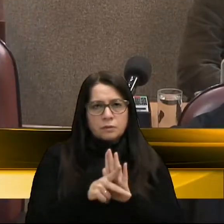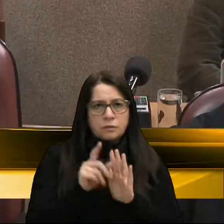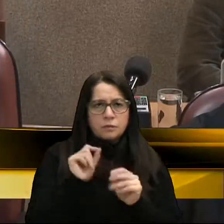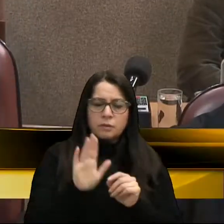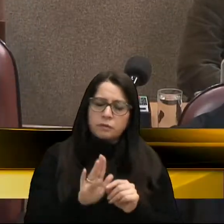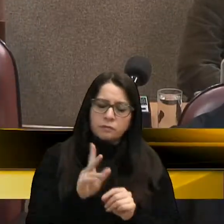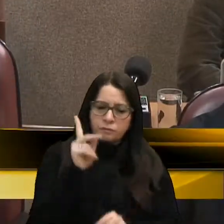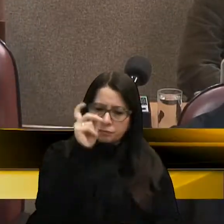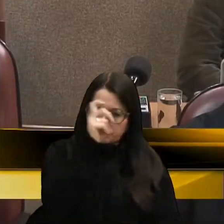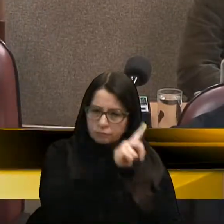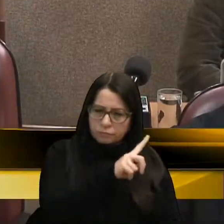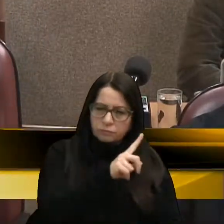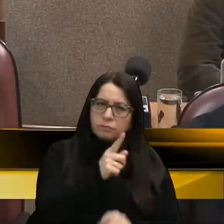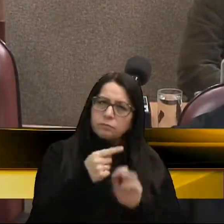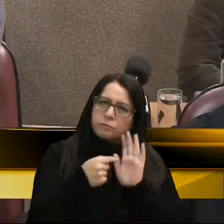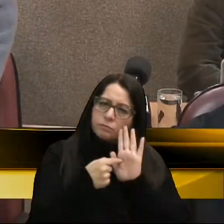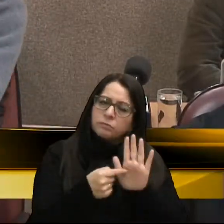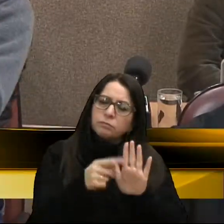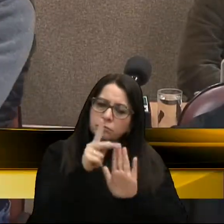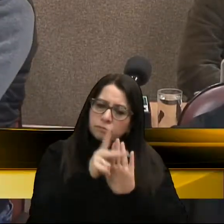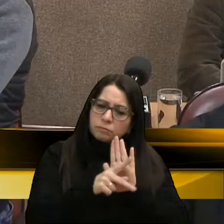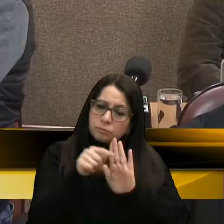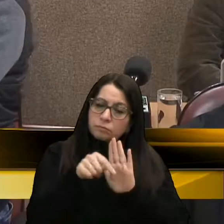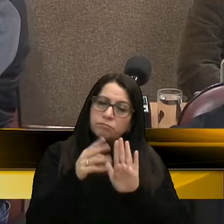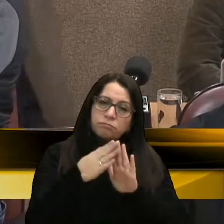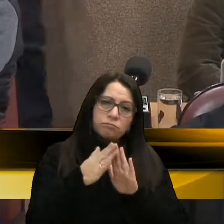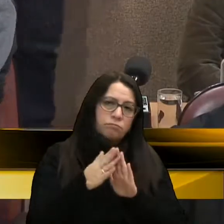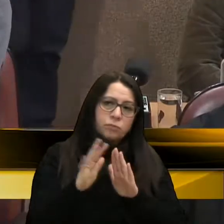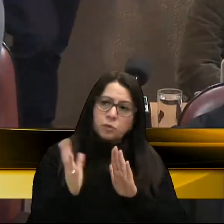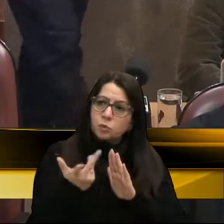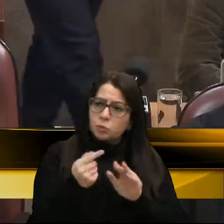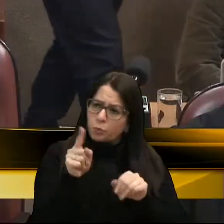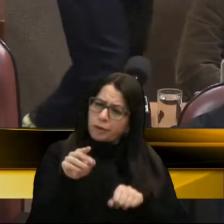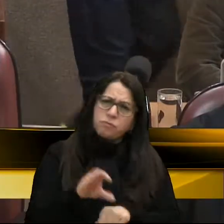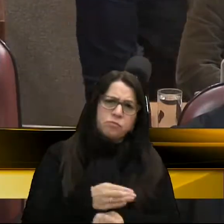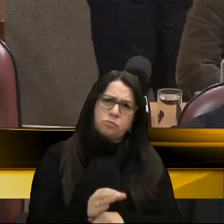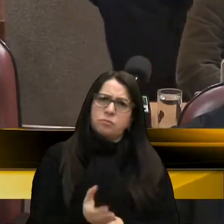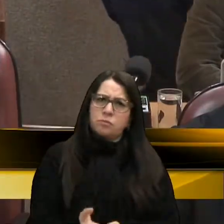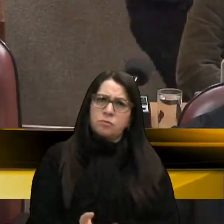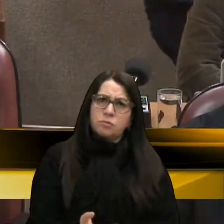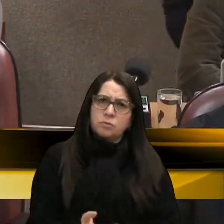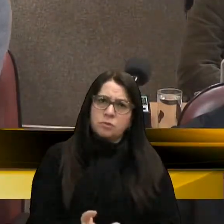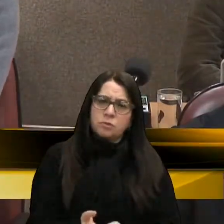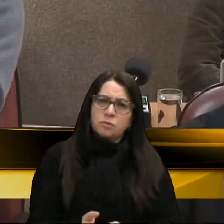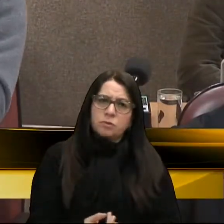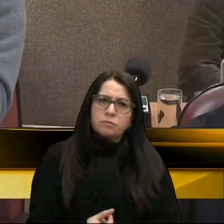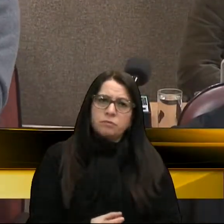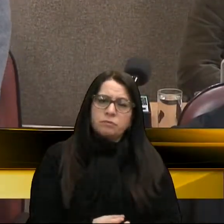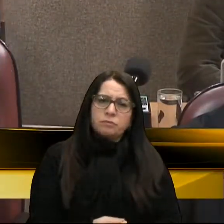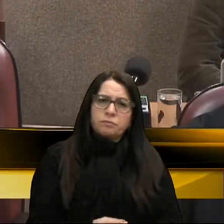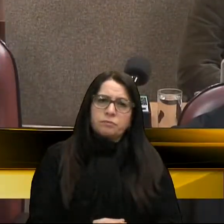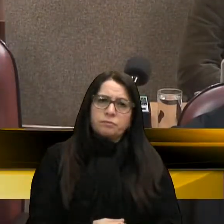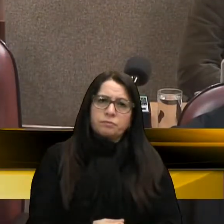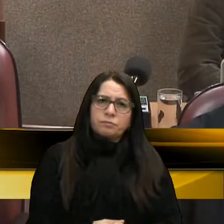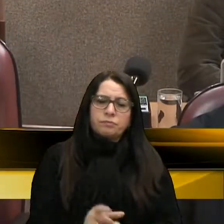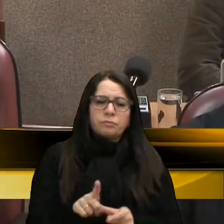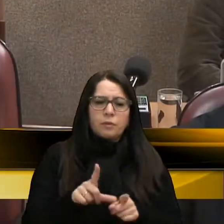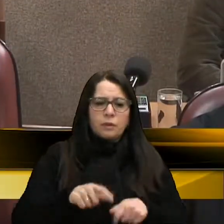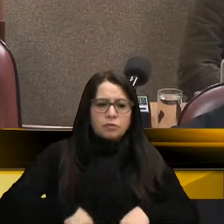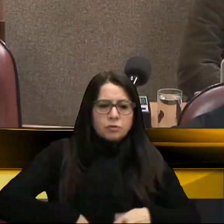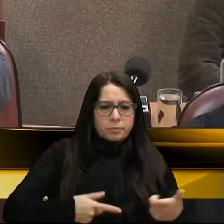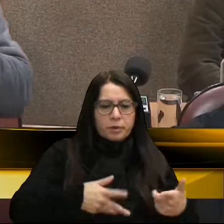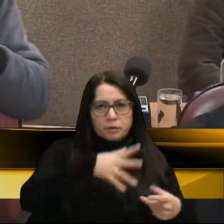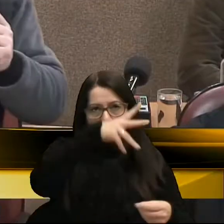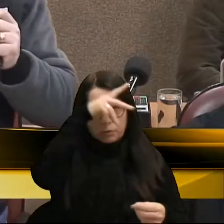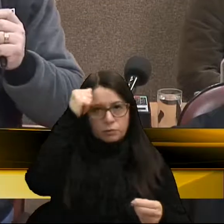fica difícil apresentar um projeto nessa casa. Tudo é inconstitucional. Ou causa despesa para o